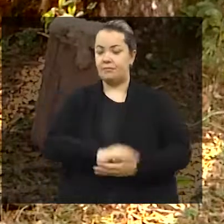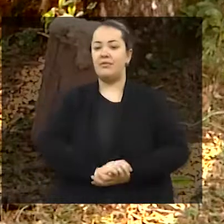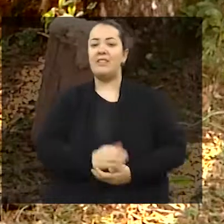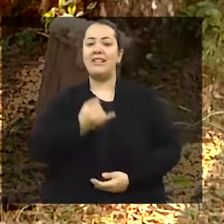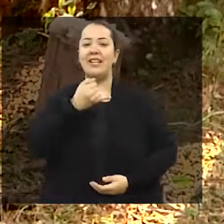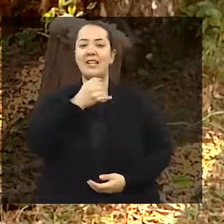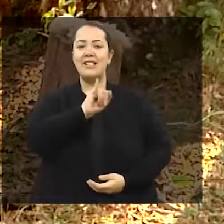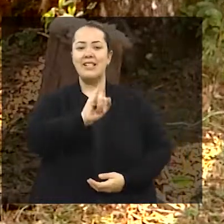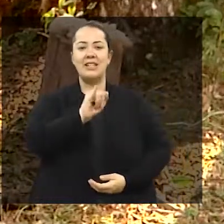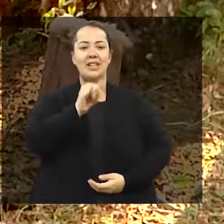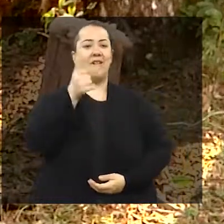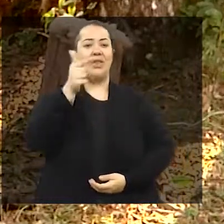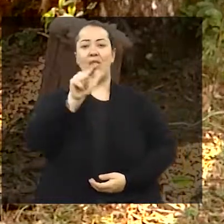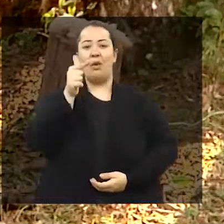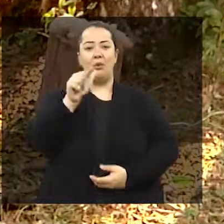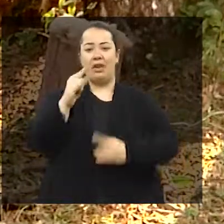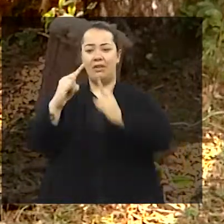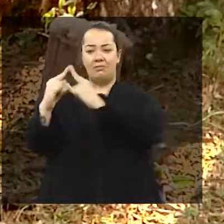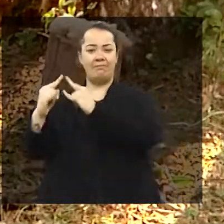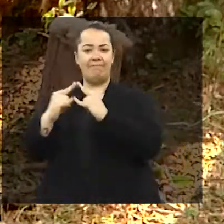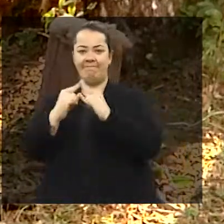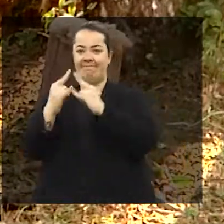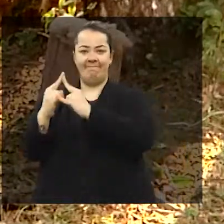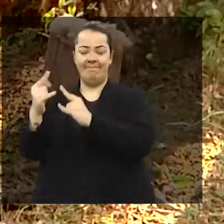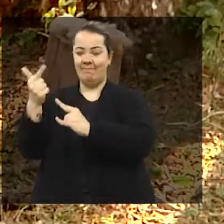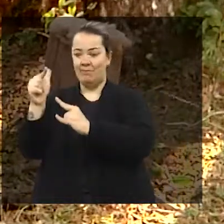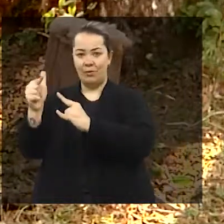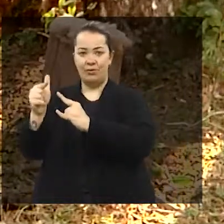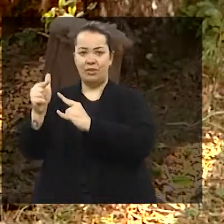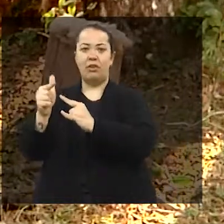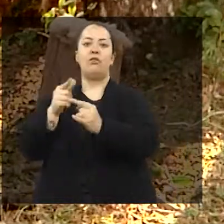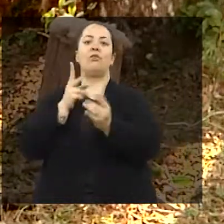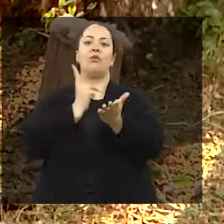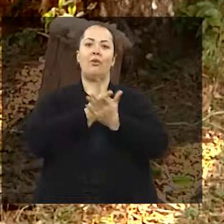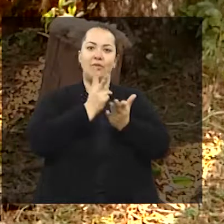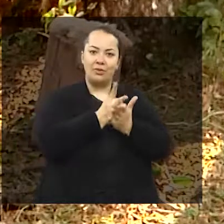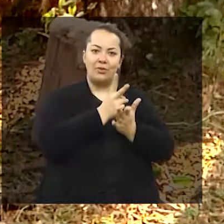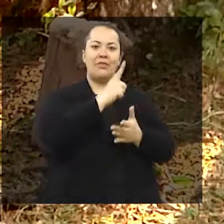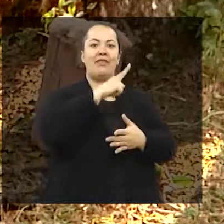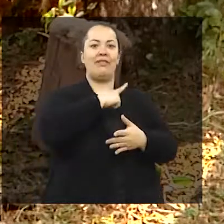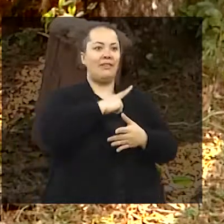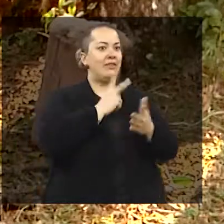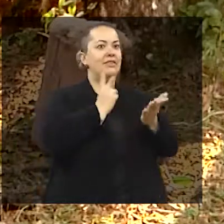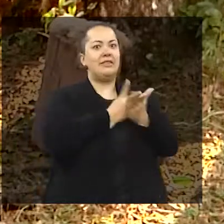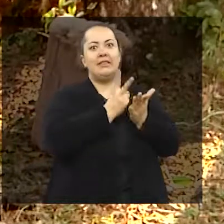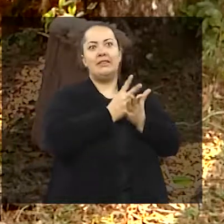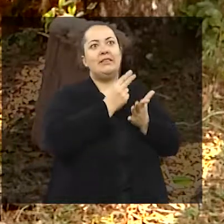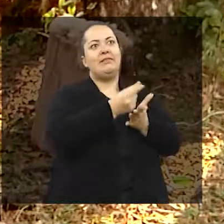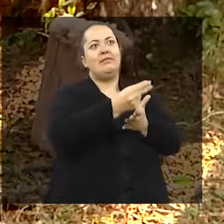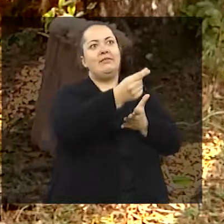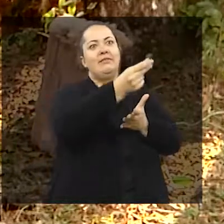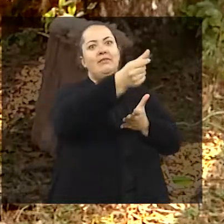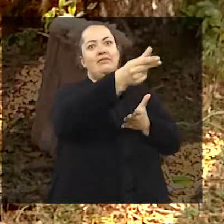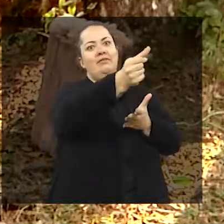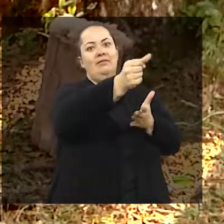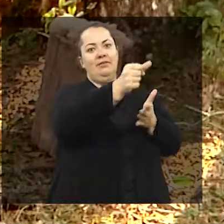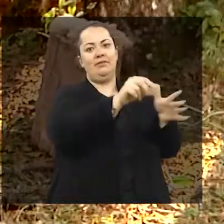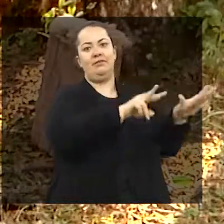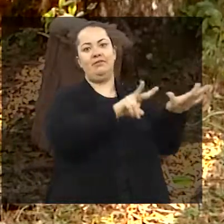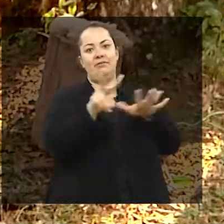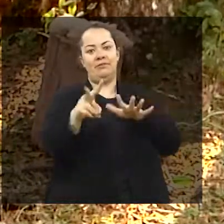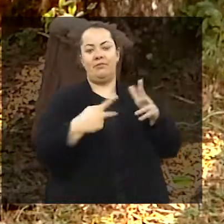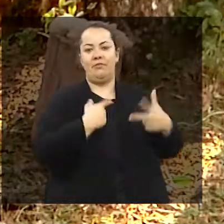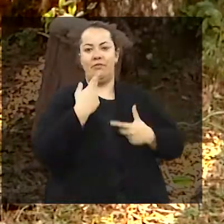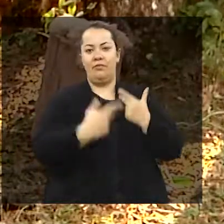entidades que representassem lá depois é que foi trazida nova lei alterando aquela trouxe a prefeitura também por razão do